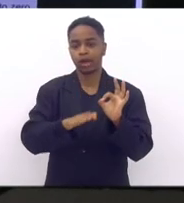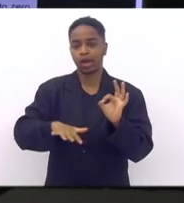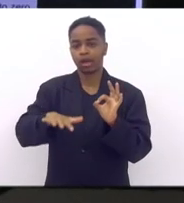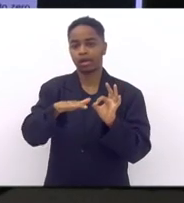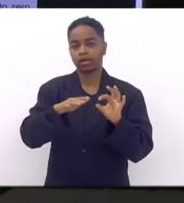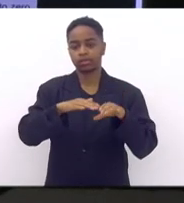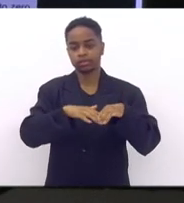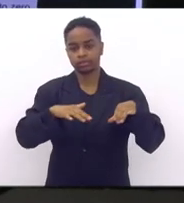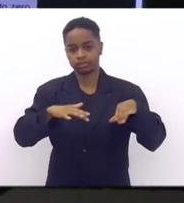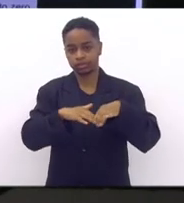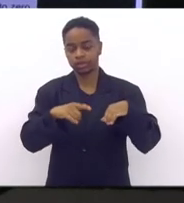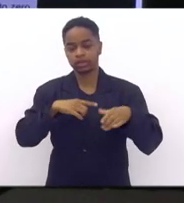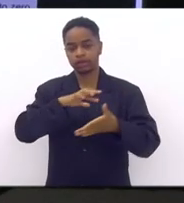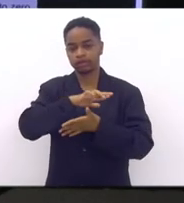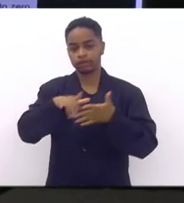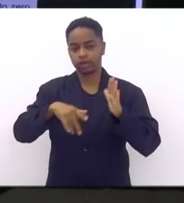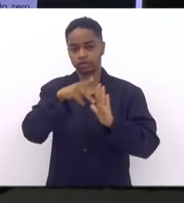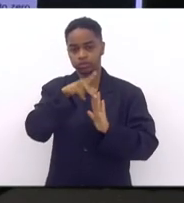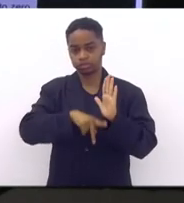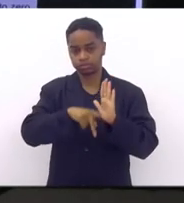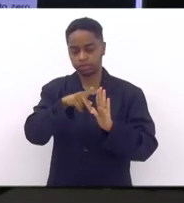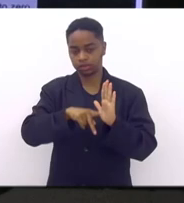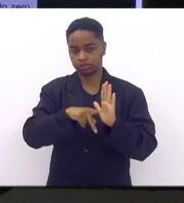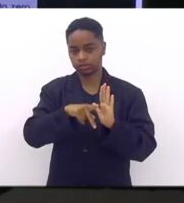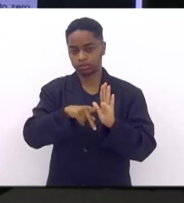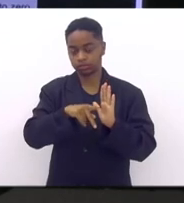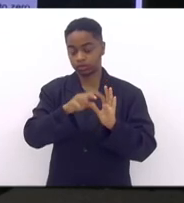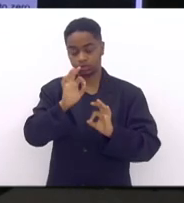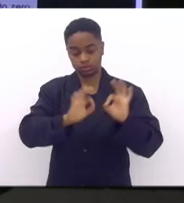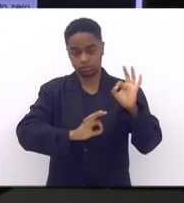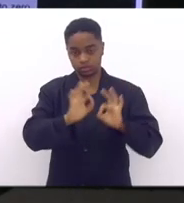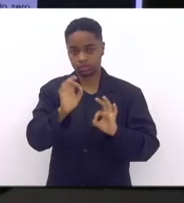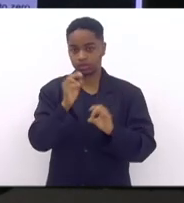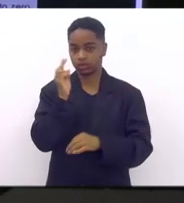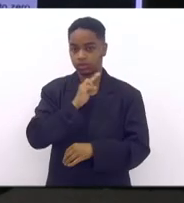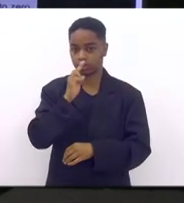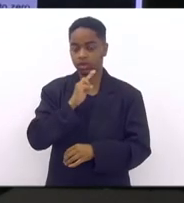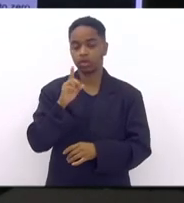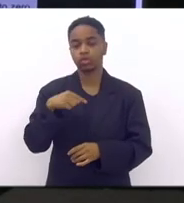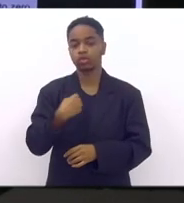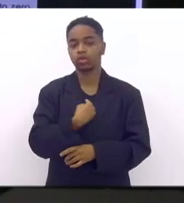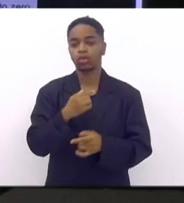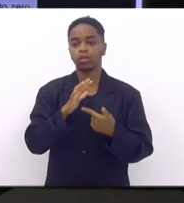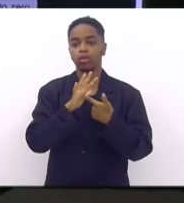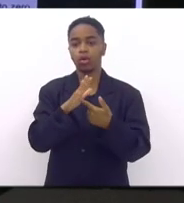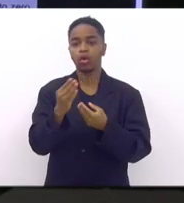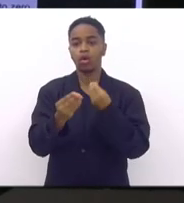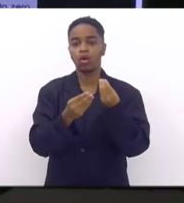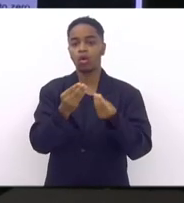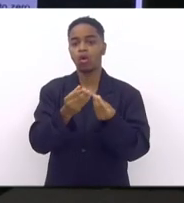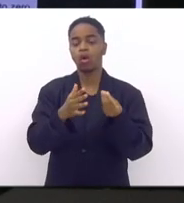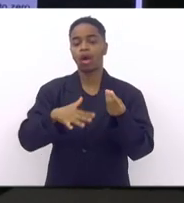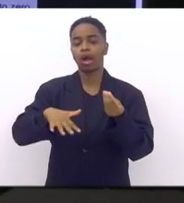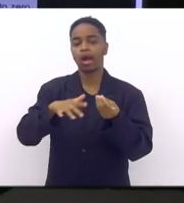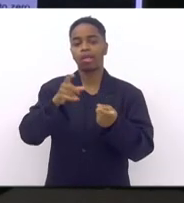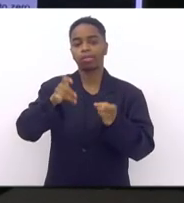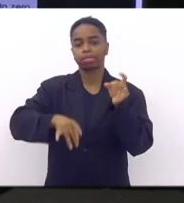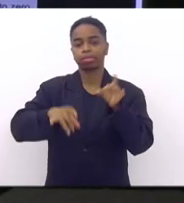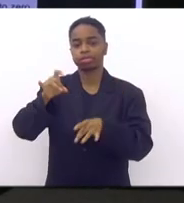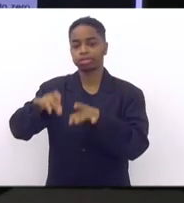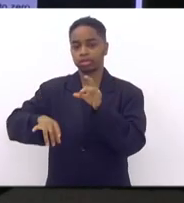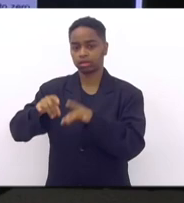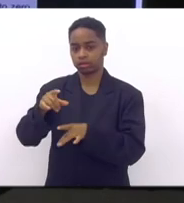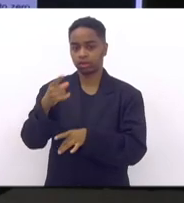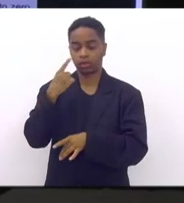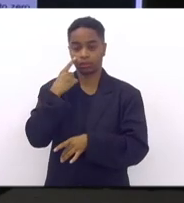série de planos de emergência né e fizemos um exercício simulado com esse cenário é o pior cenário de descarte né a